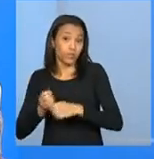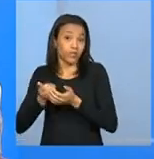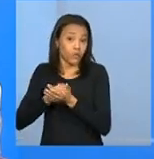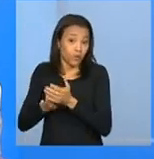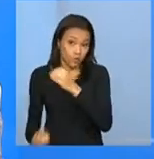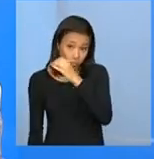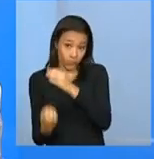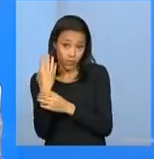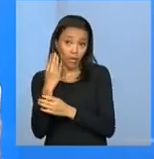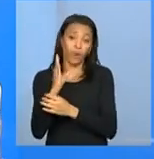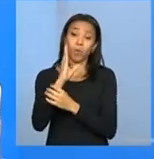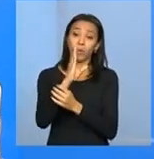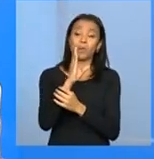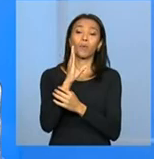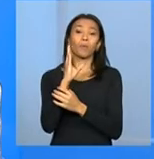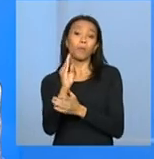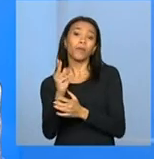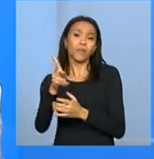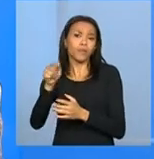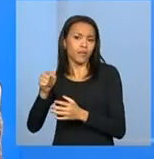de forma independente?